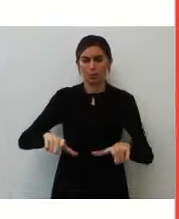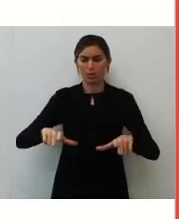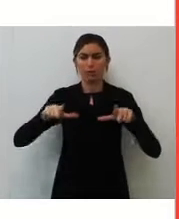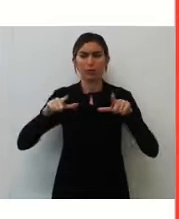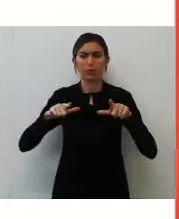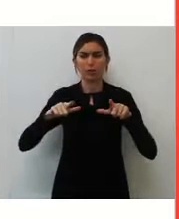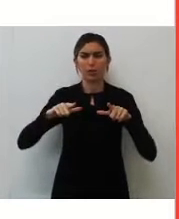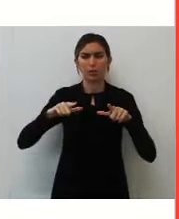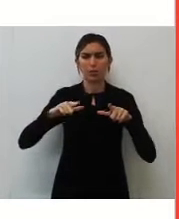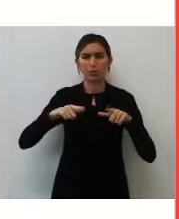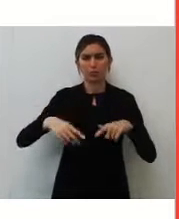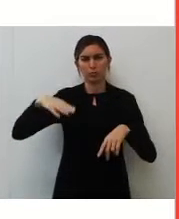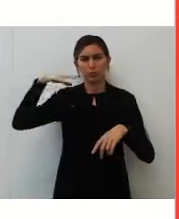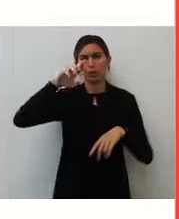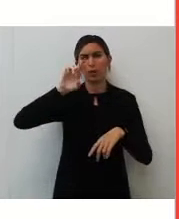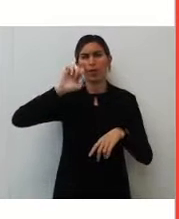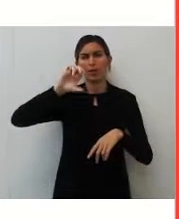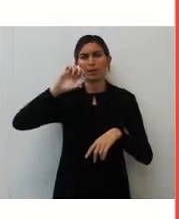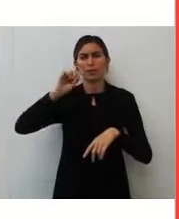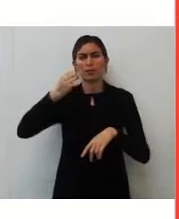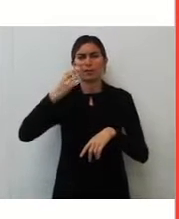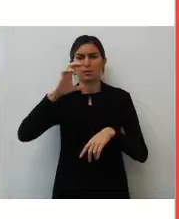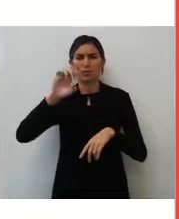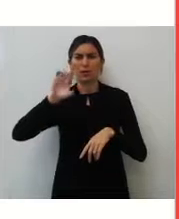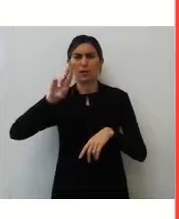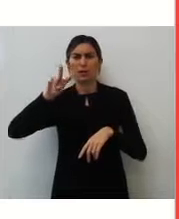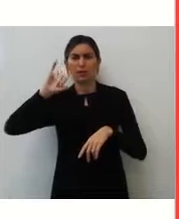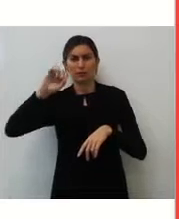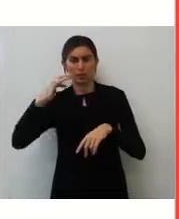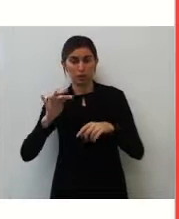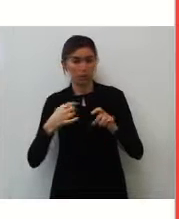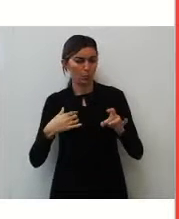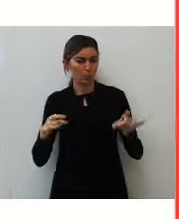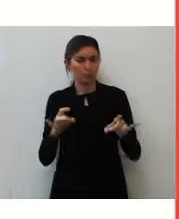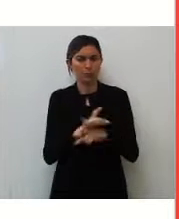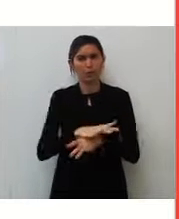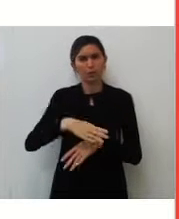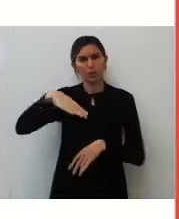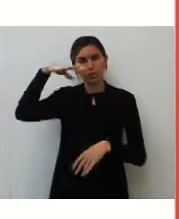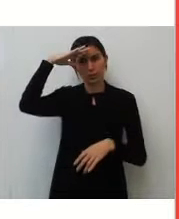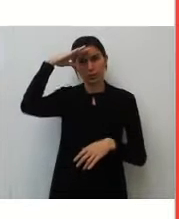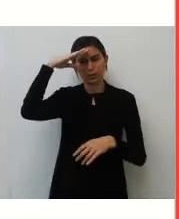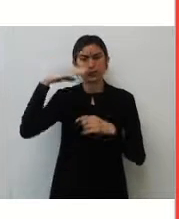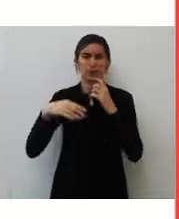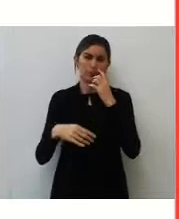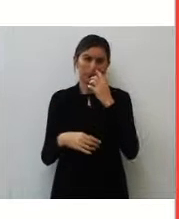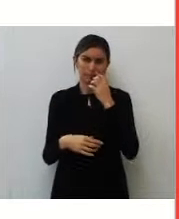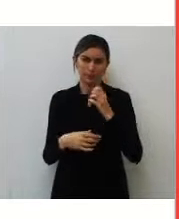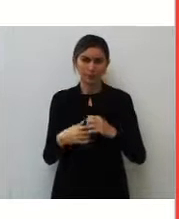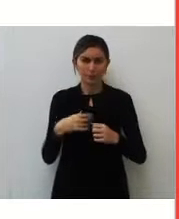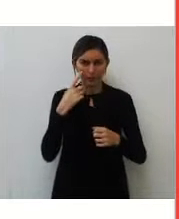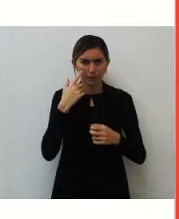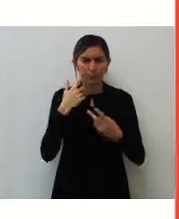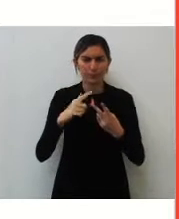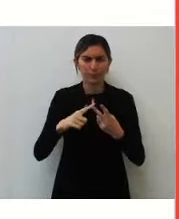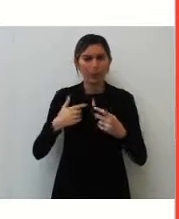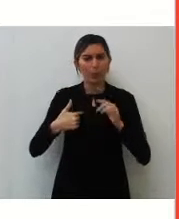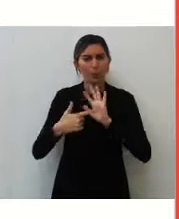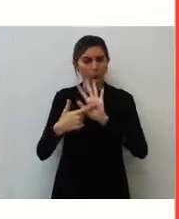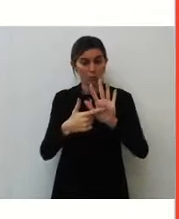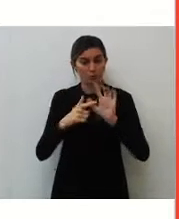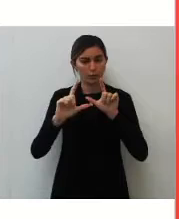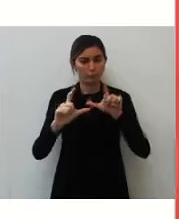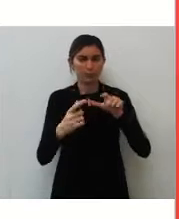certificado de reservista pois estou quite com o serviço militar vão de rolo